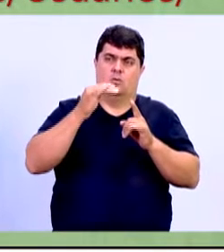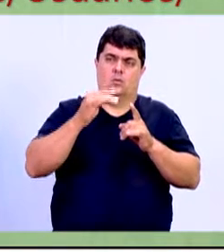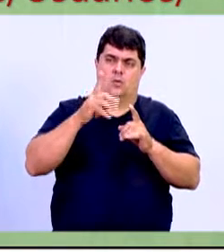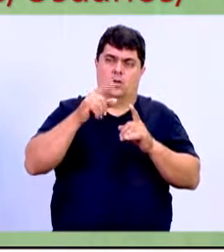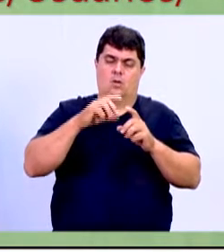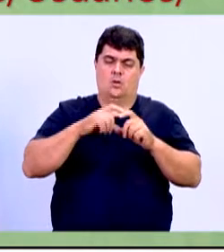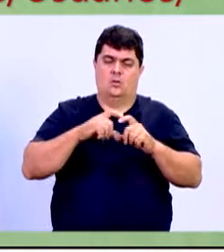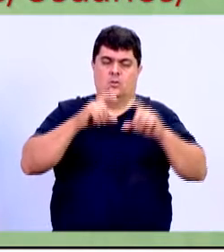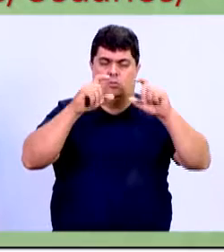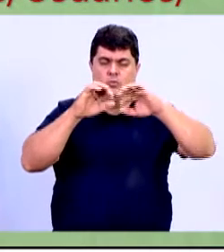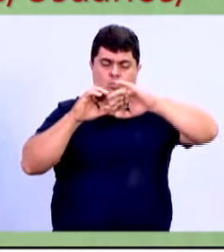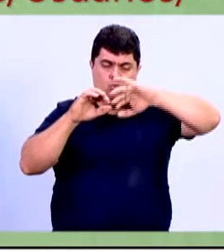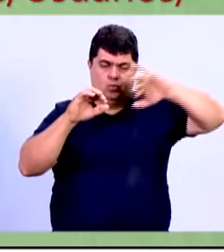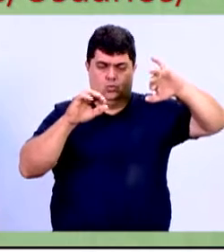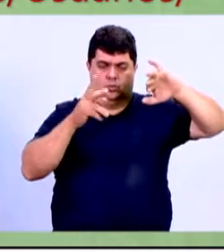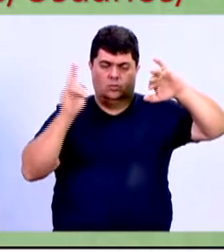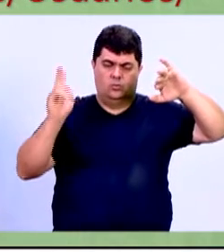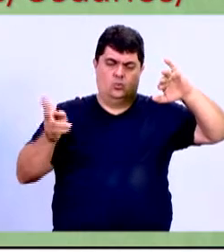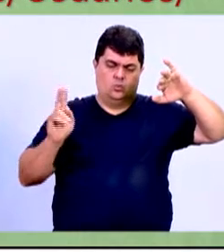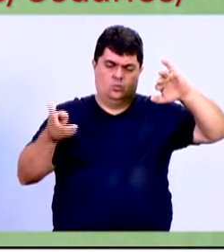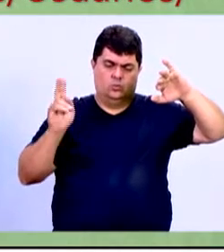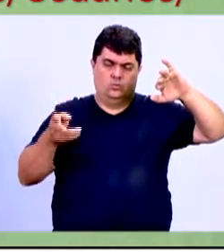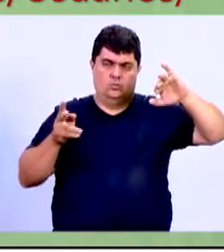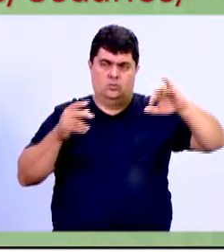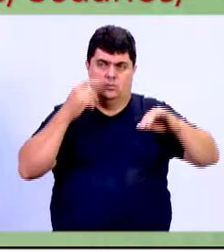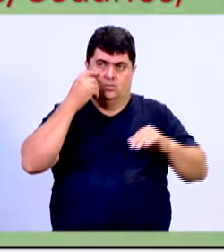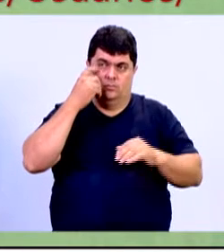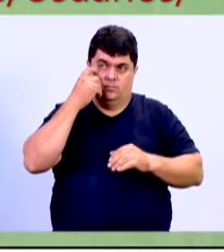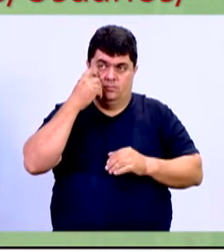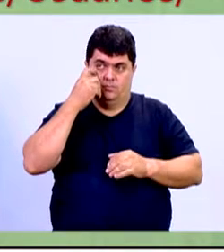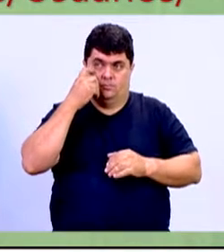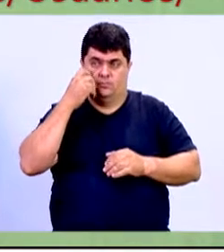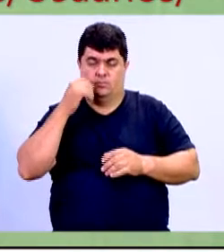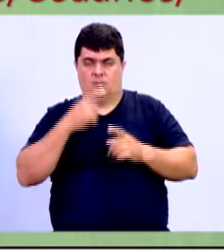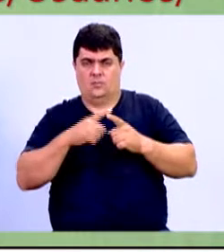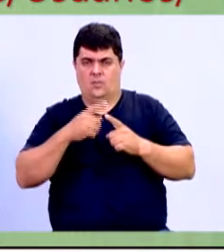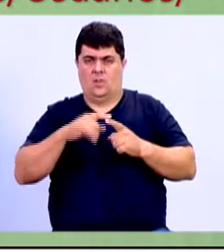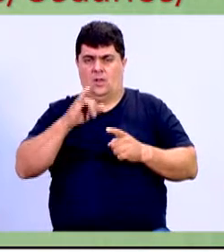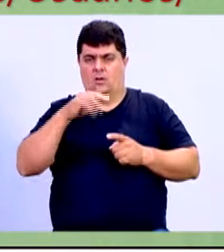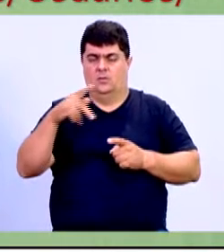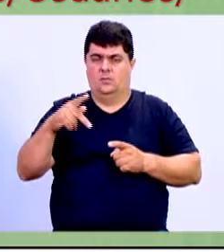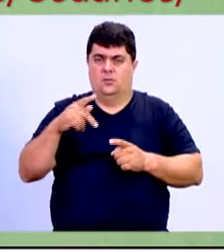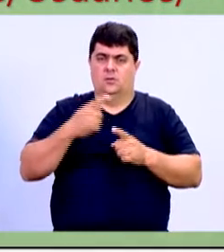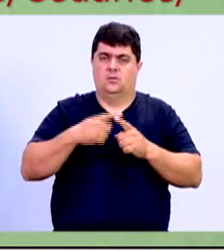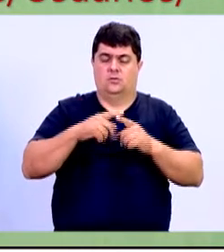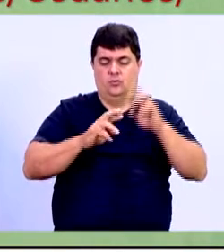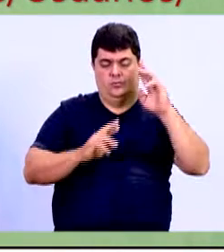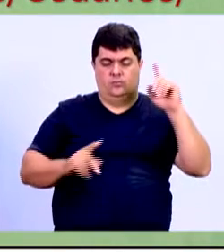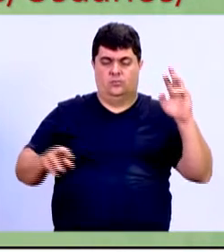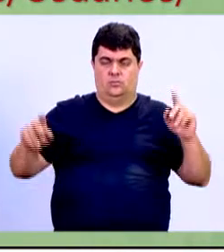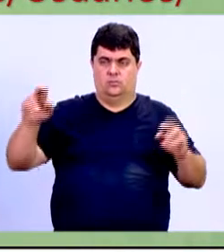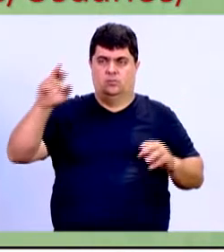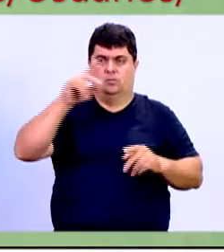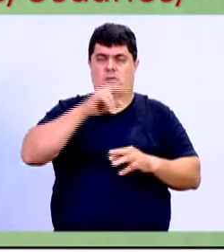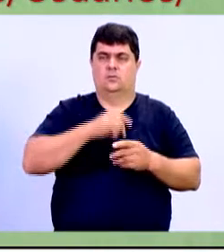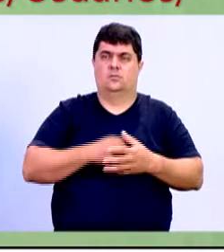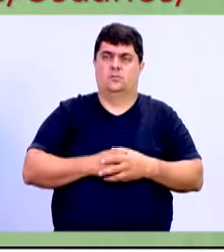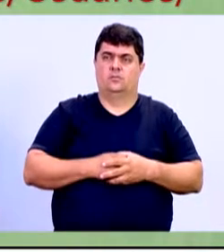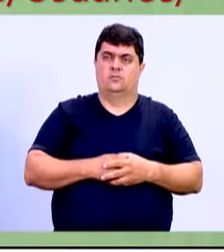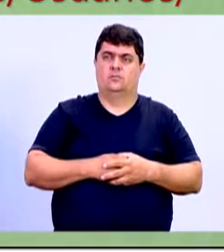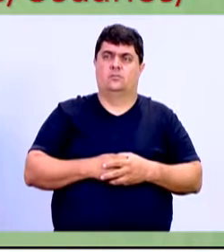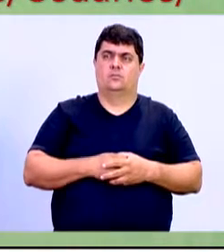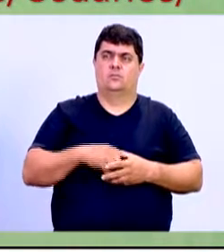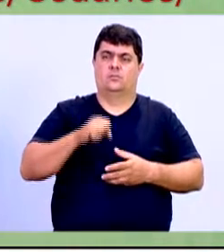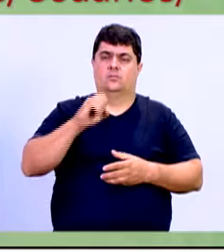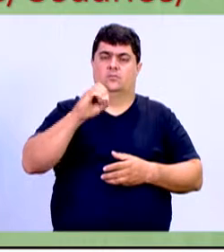é isolado e os outros andares continuam funcionando, porque as faixas de IP são diferentes, né? E o